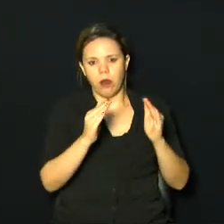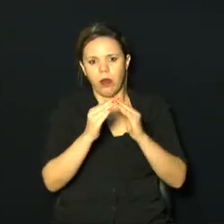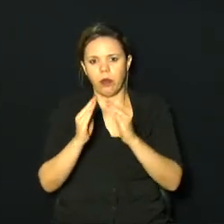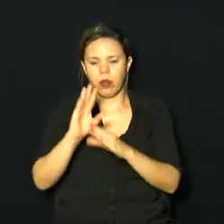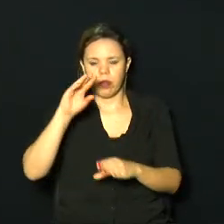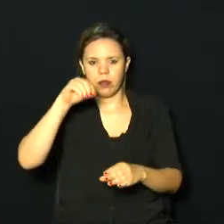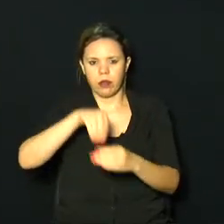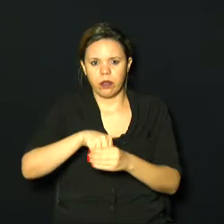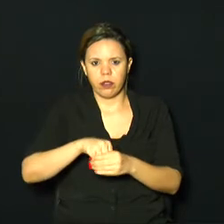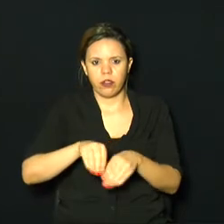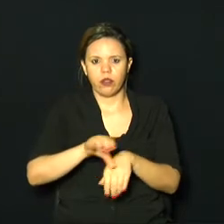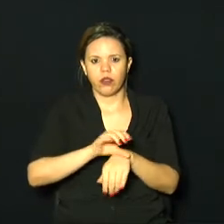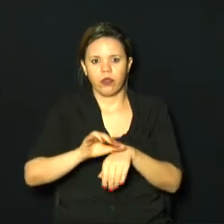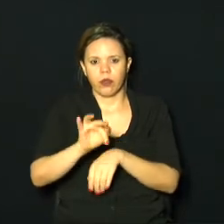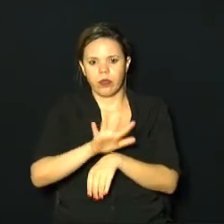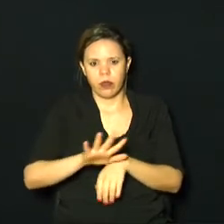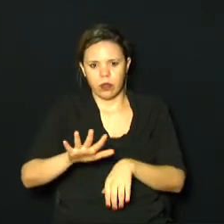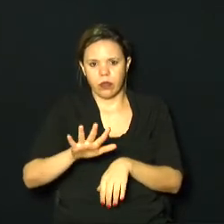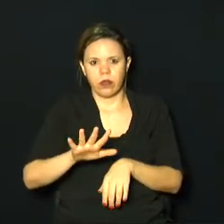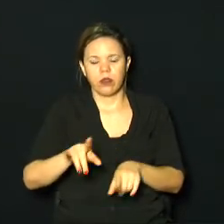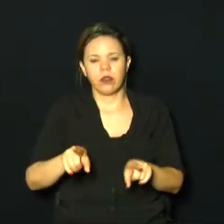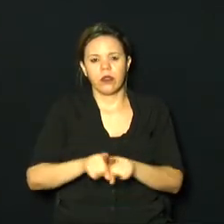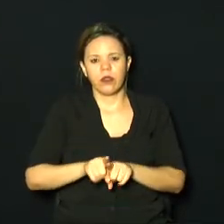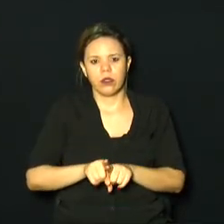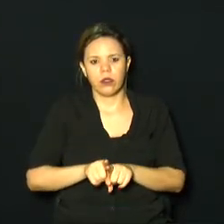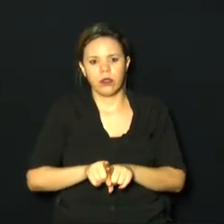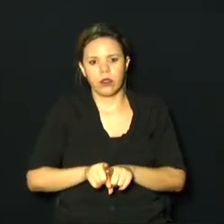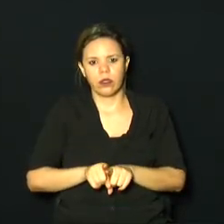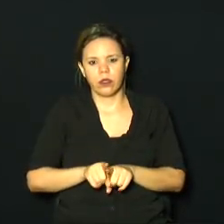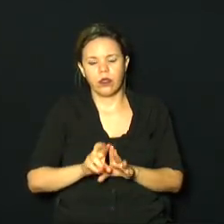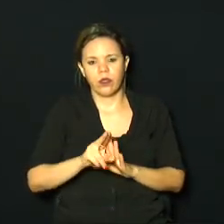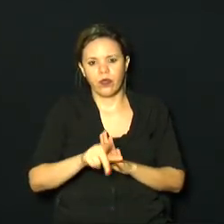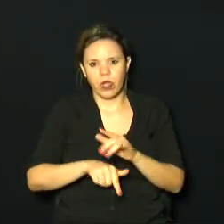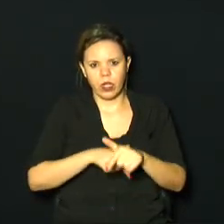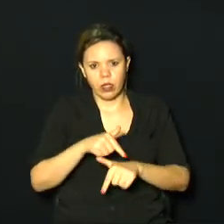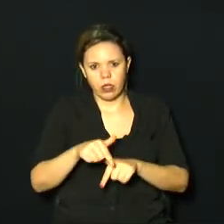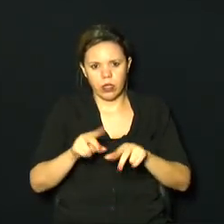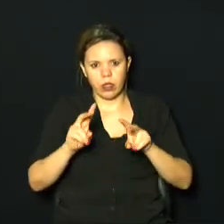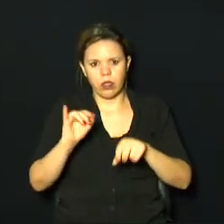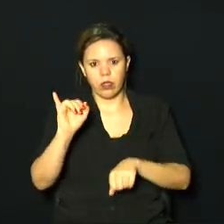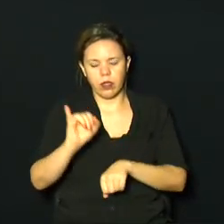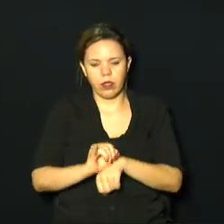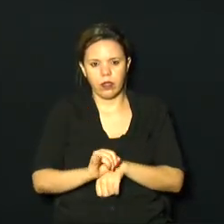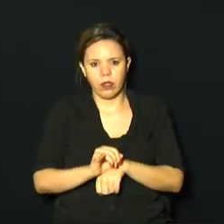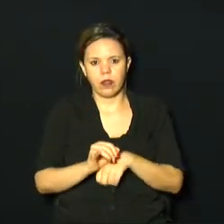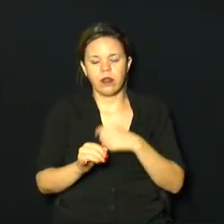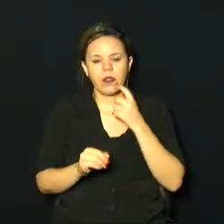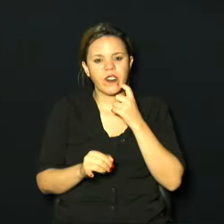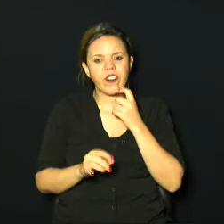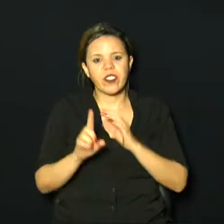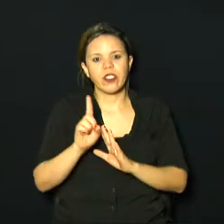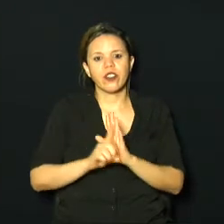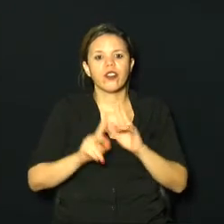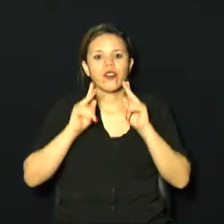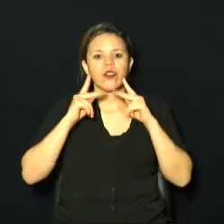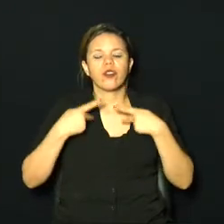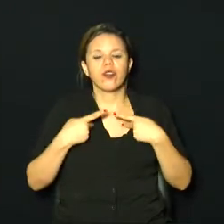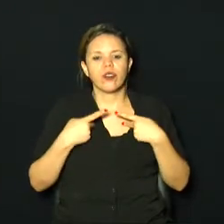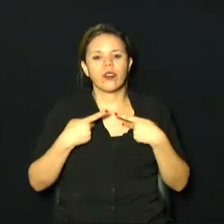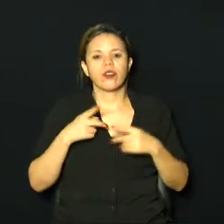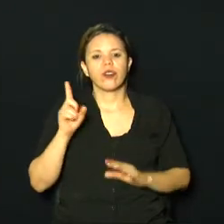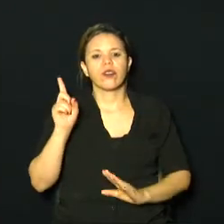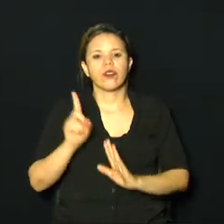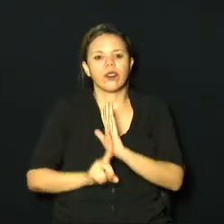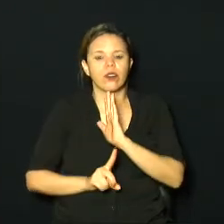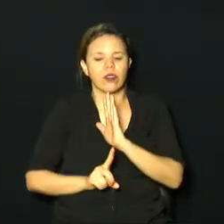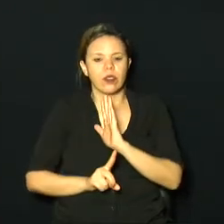não apenas na Constituição Federal, mas em vários tratados internacionais de direitos humanos. Direitos